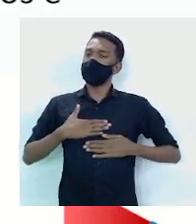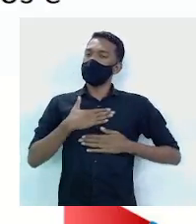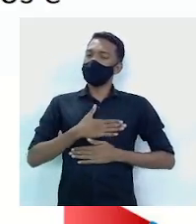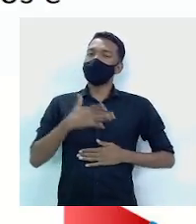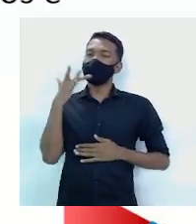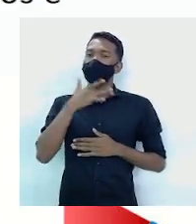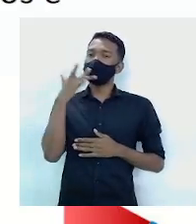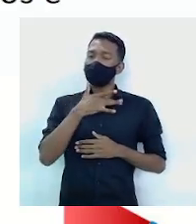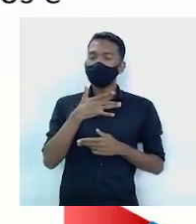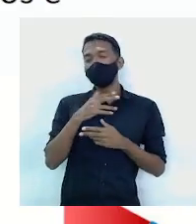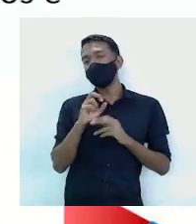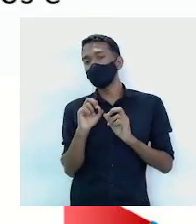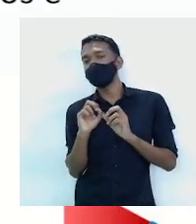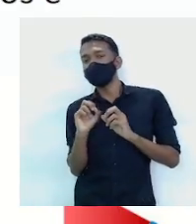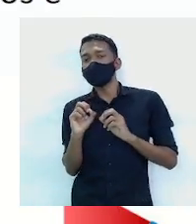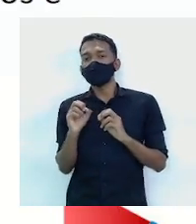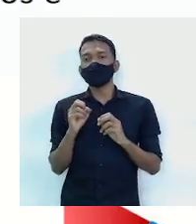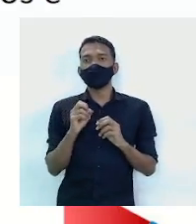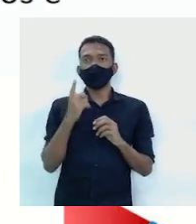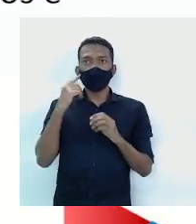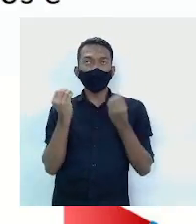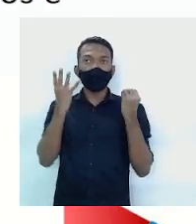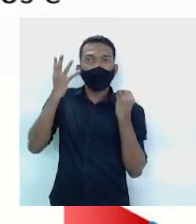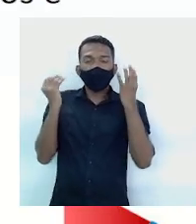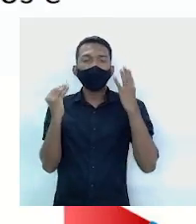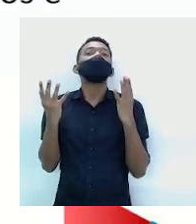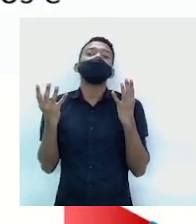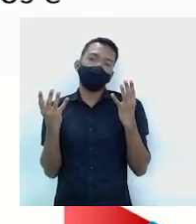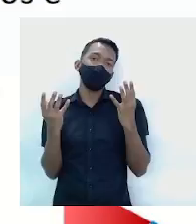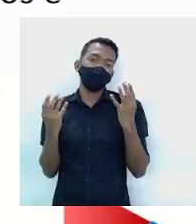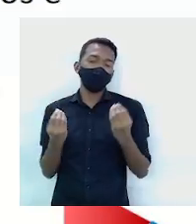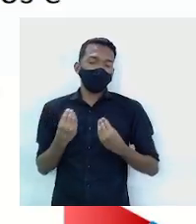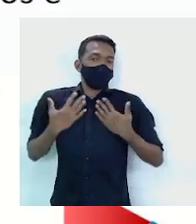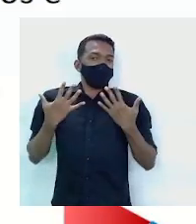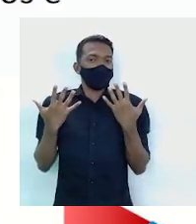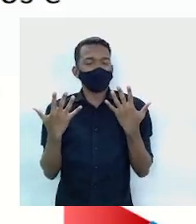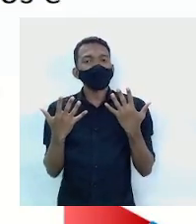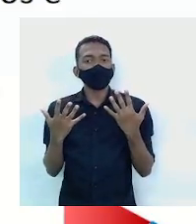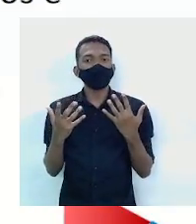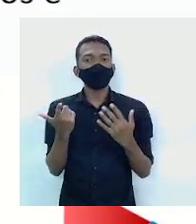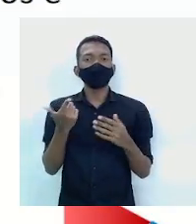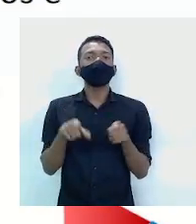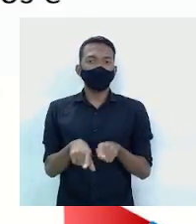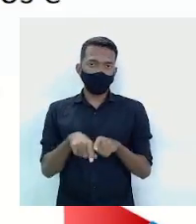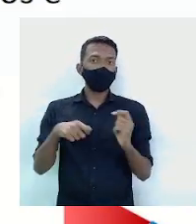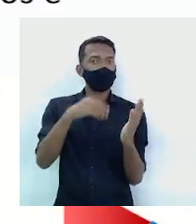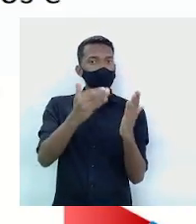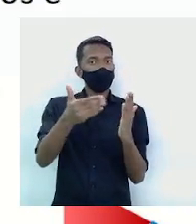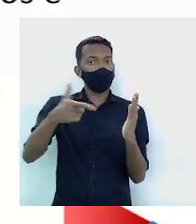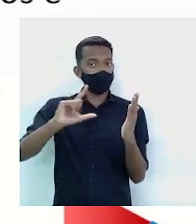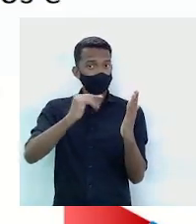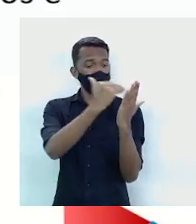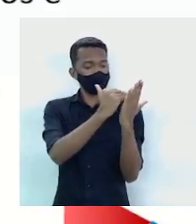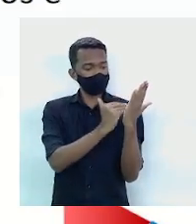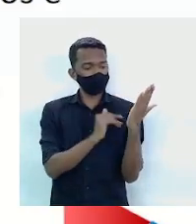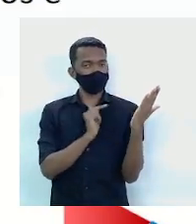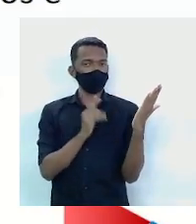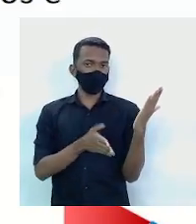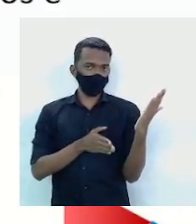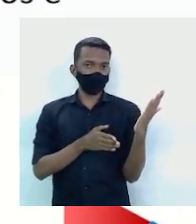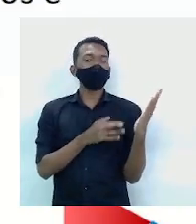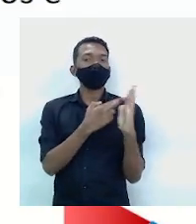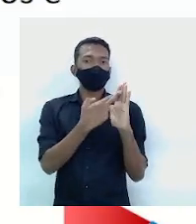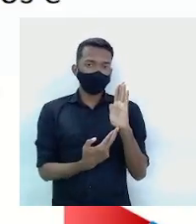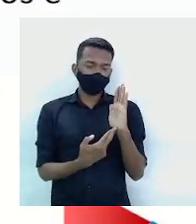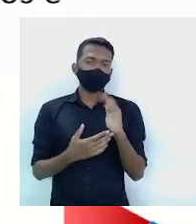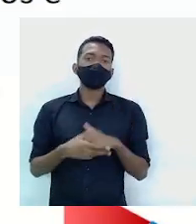vão causar algum efeito para quem está assistindo. Então, tudo isso também deve estar contido no roteiro, beleza?